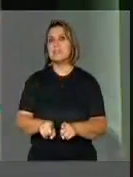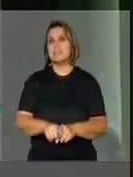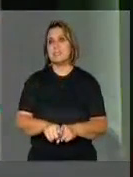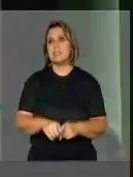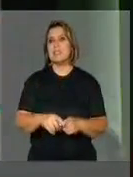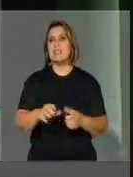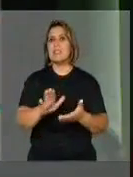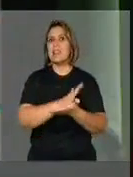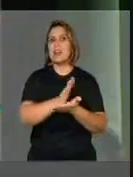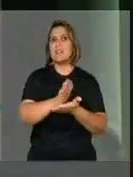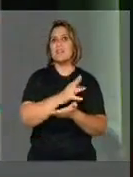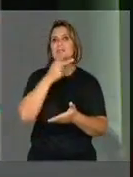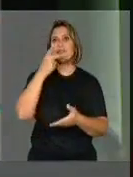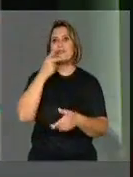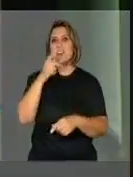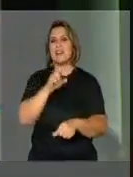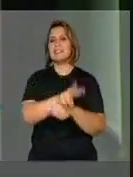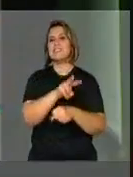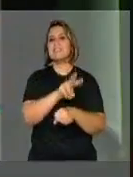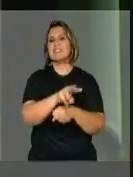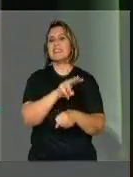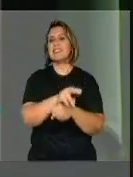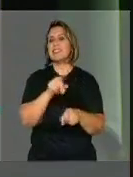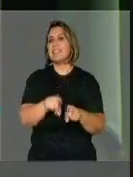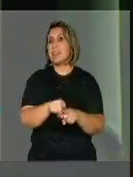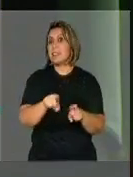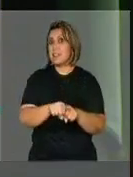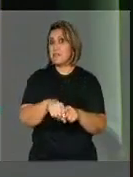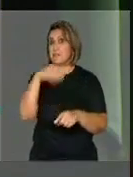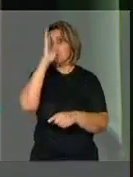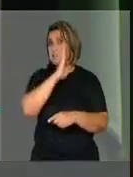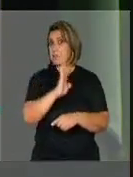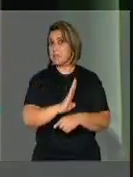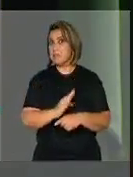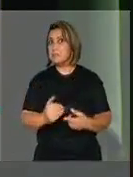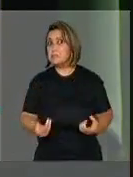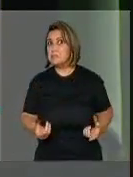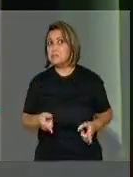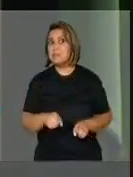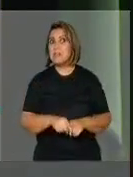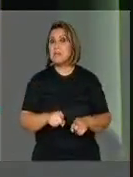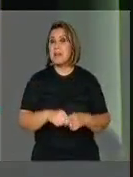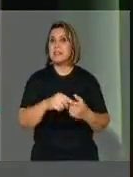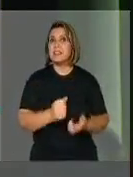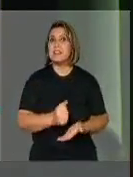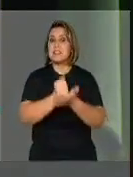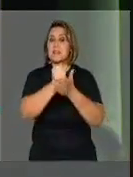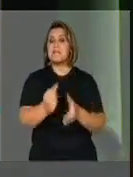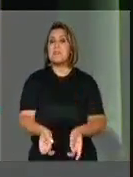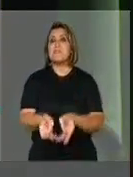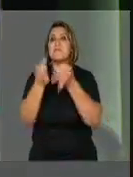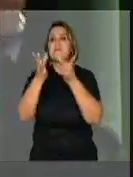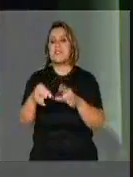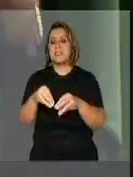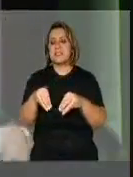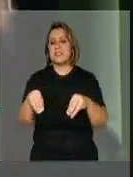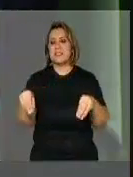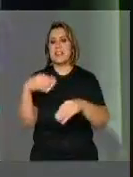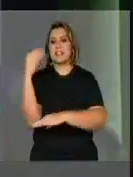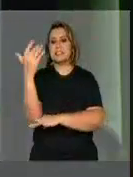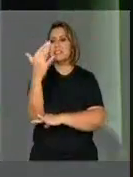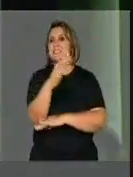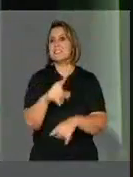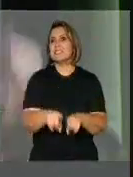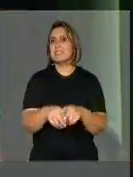alguns canalhas que dizem defender o Brasil, a soberania nacional, mas apoiam a venda de terras para estrangeiros e apoiam a privatização